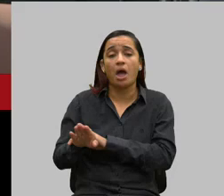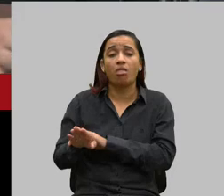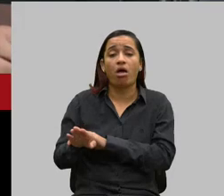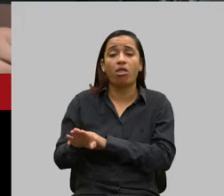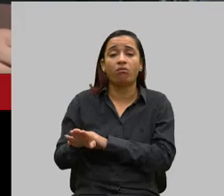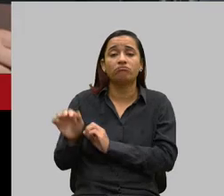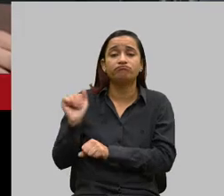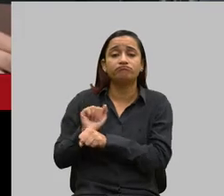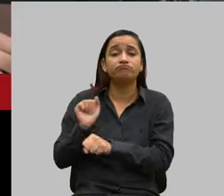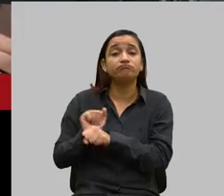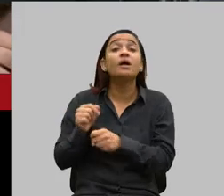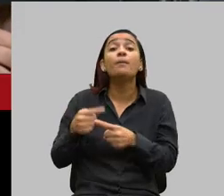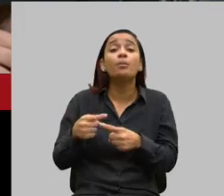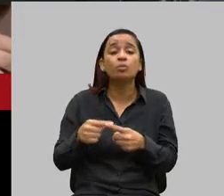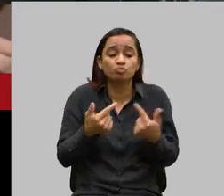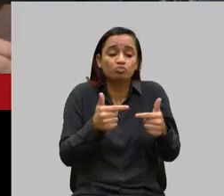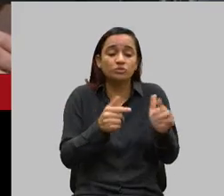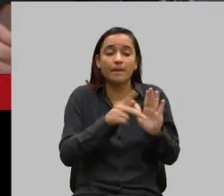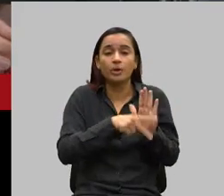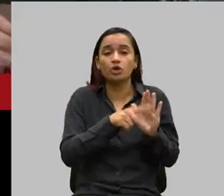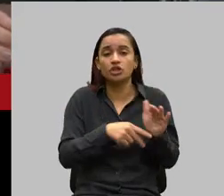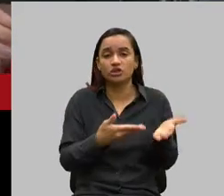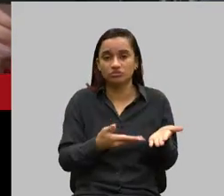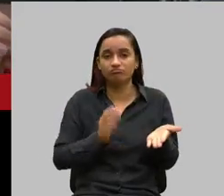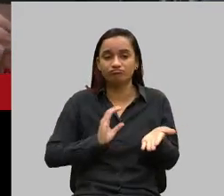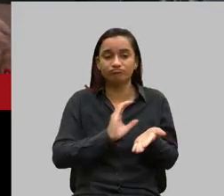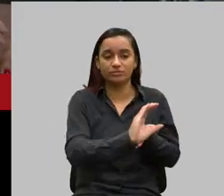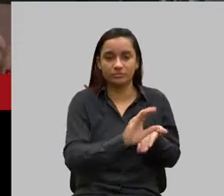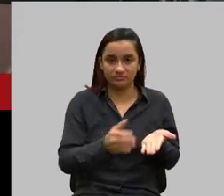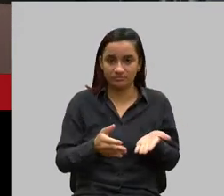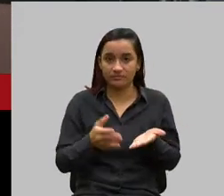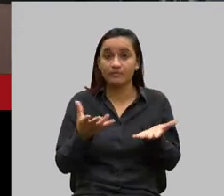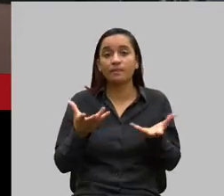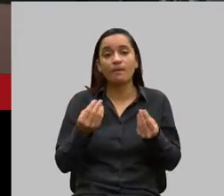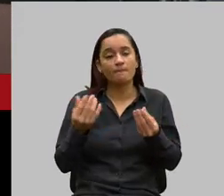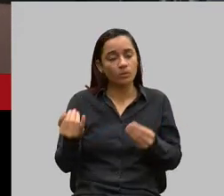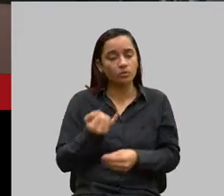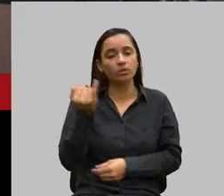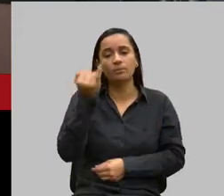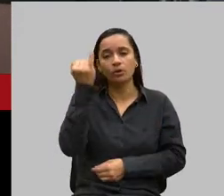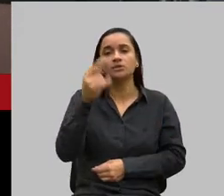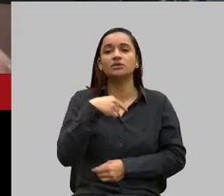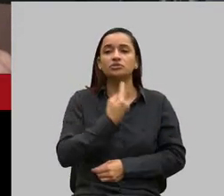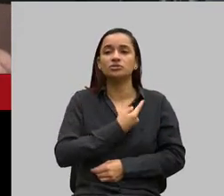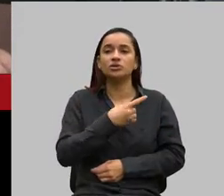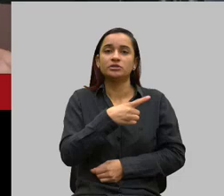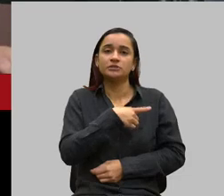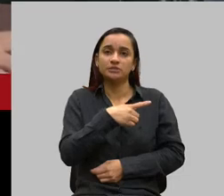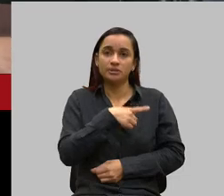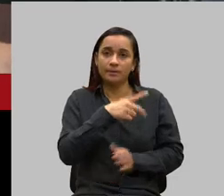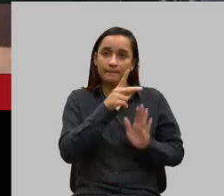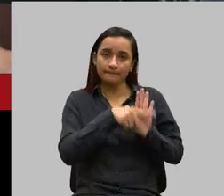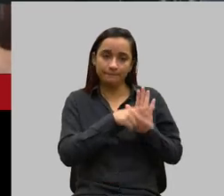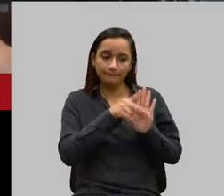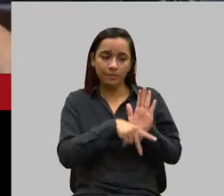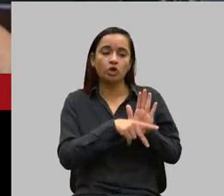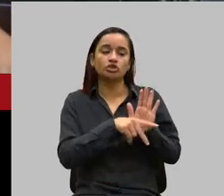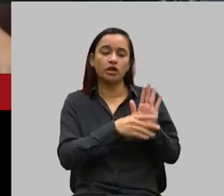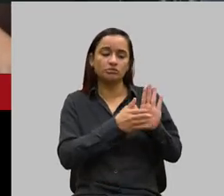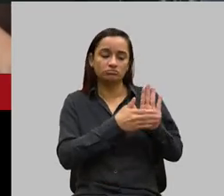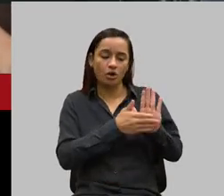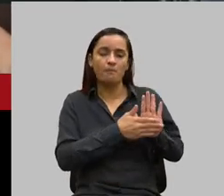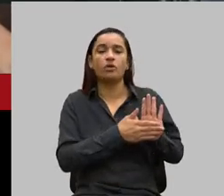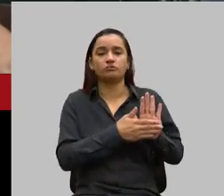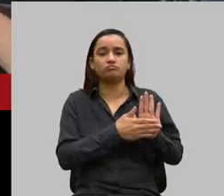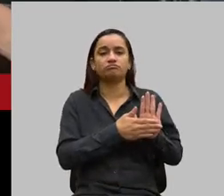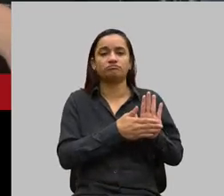faltam projetos e é muito importante que a gente tenha projetos estruturados eu